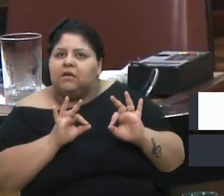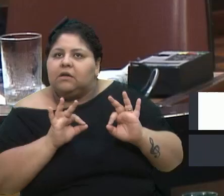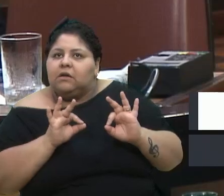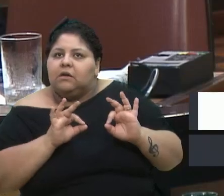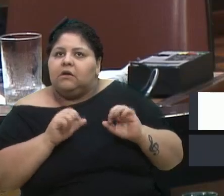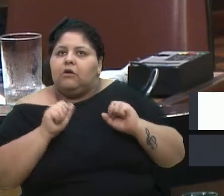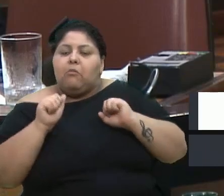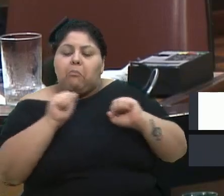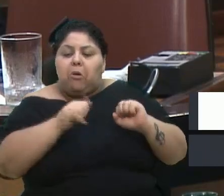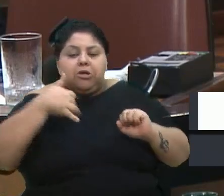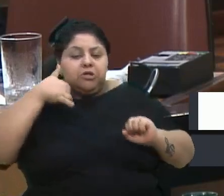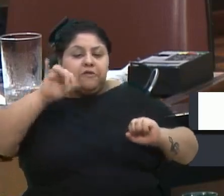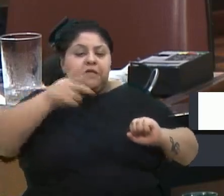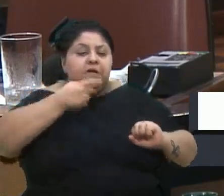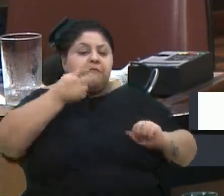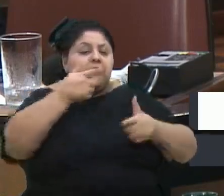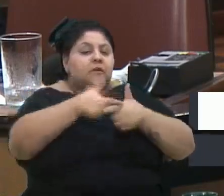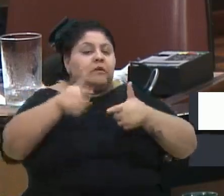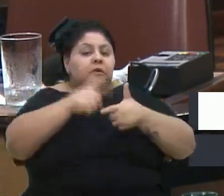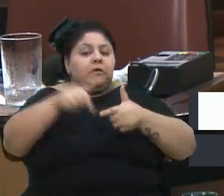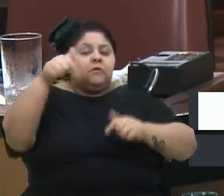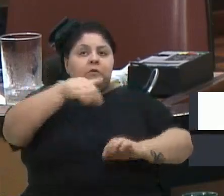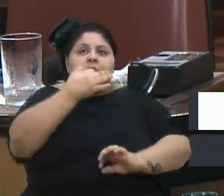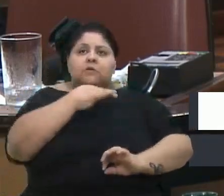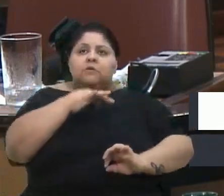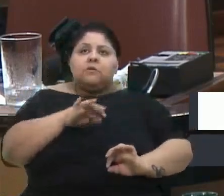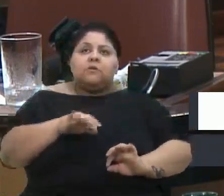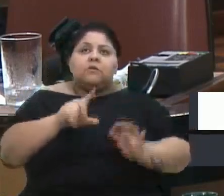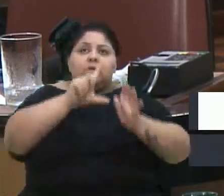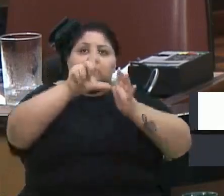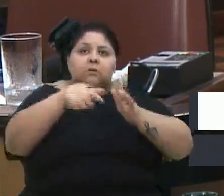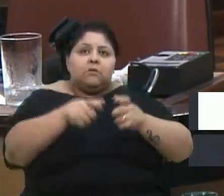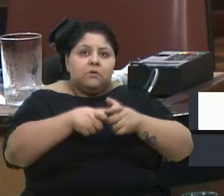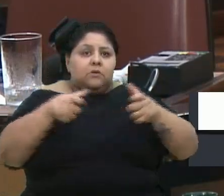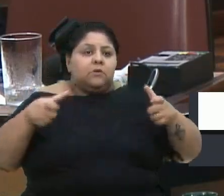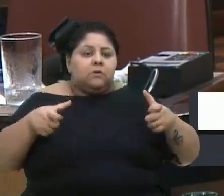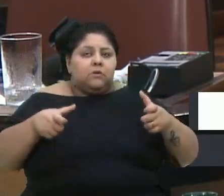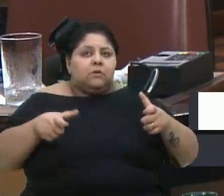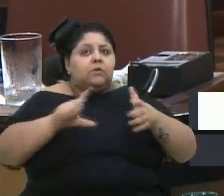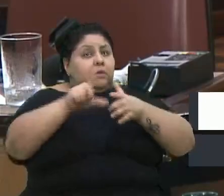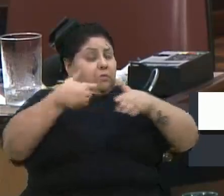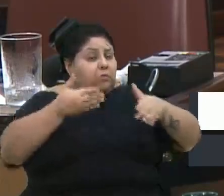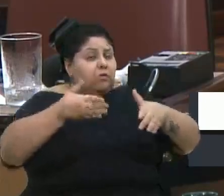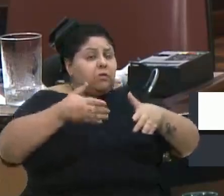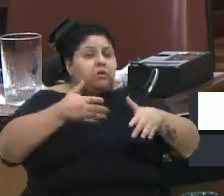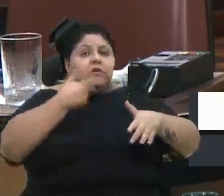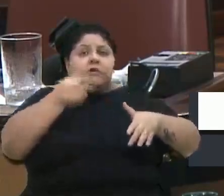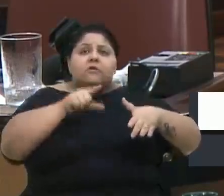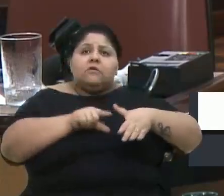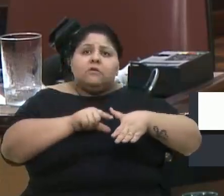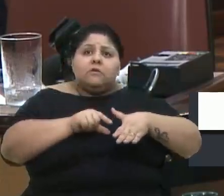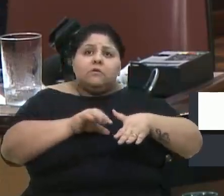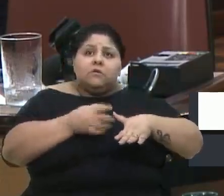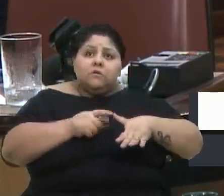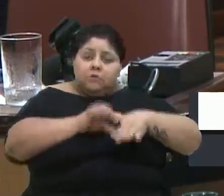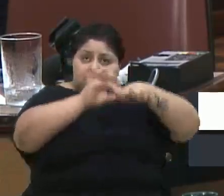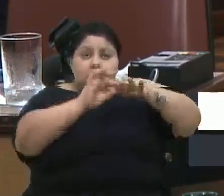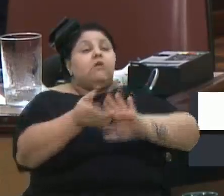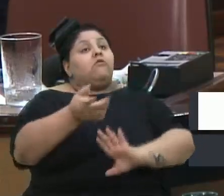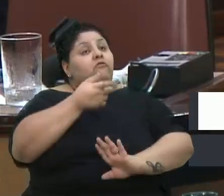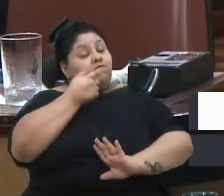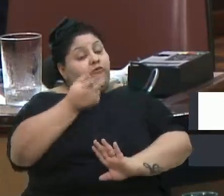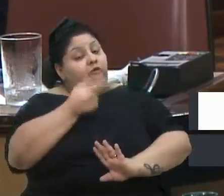de Caxias do Sul. Tanto é que nós temos grande expediente e depois temos declaração de líder, se nós quisermos pedir. E vou mais